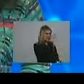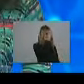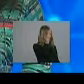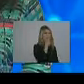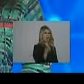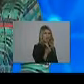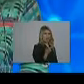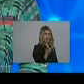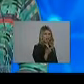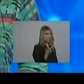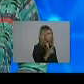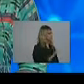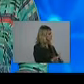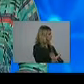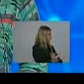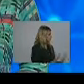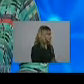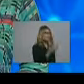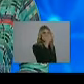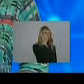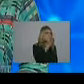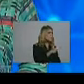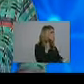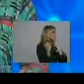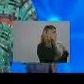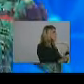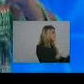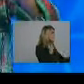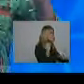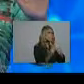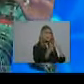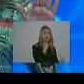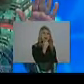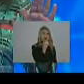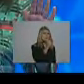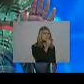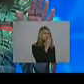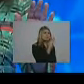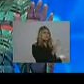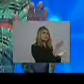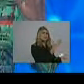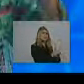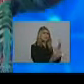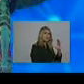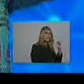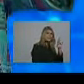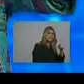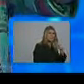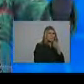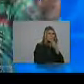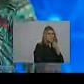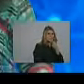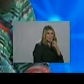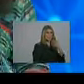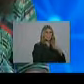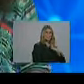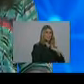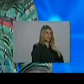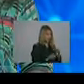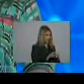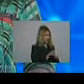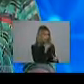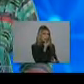armas na rua, até porque as pessoas estão sendo assassinadas sem ter nada a ver com crime. O menino que carregava o saco de